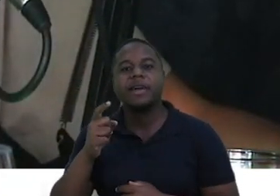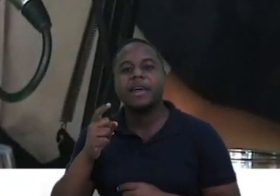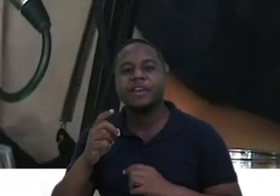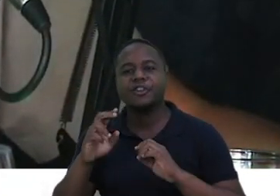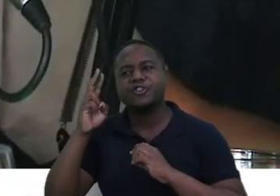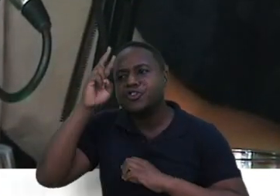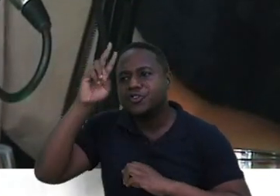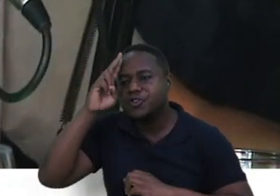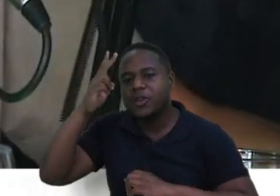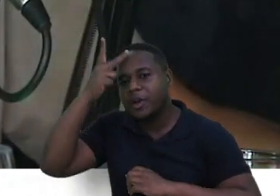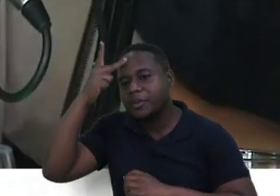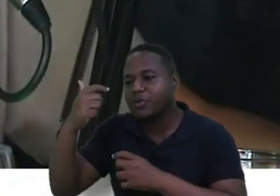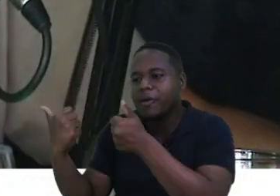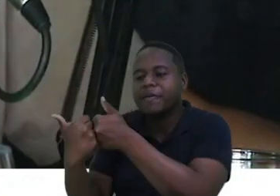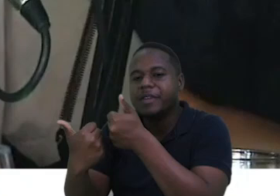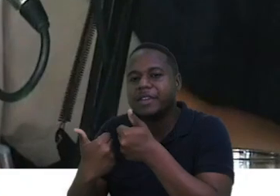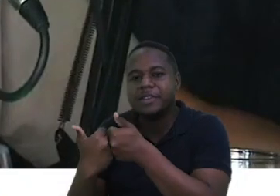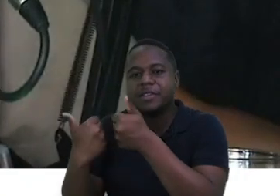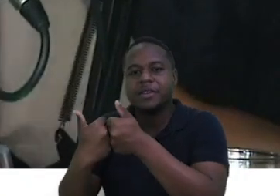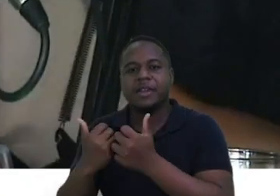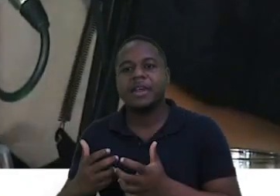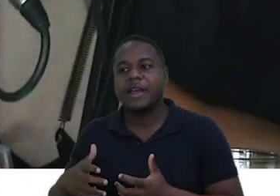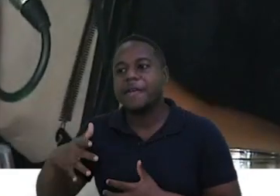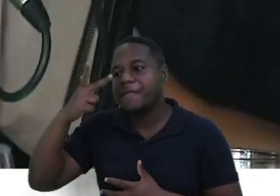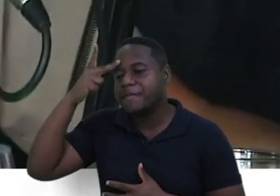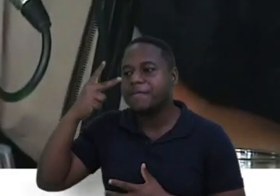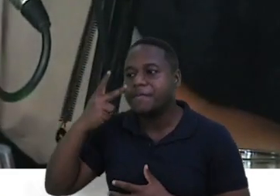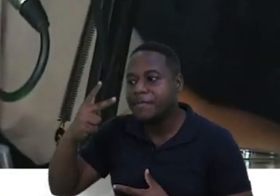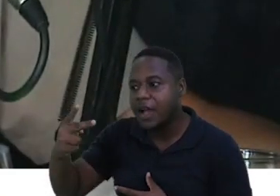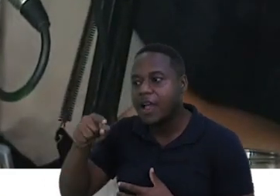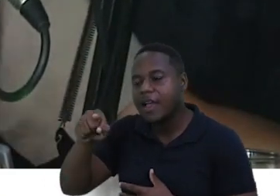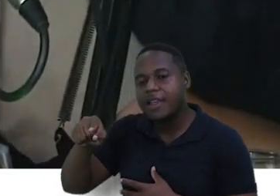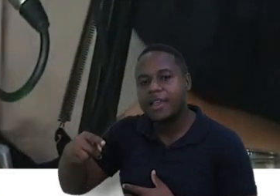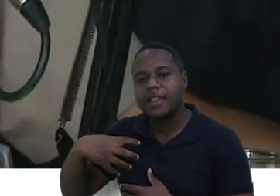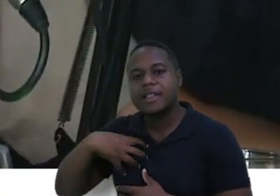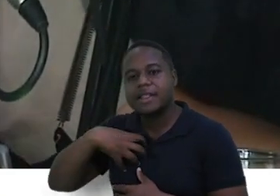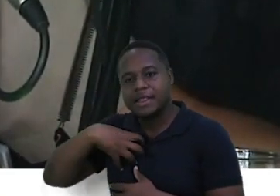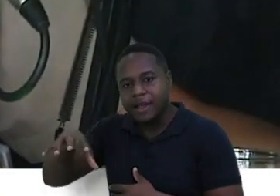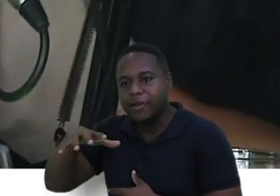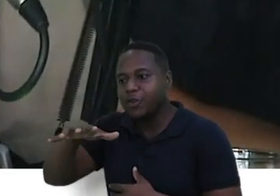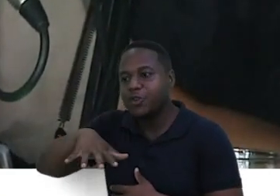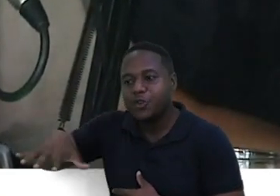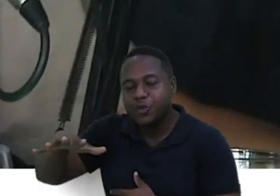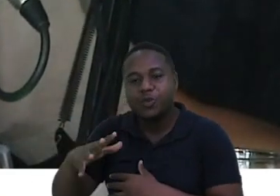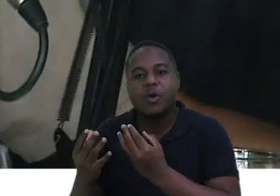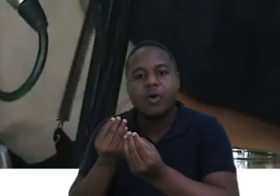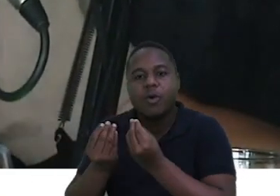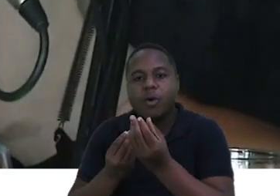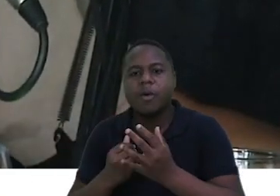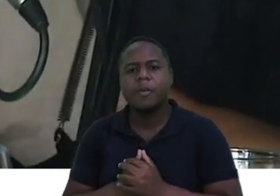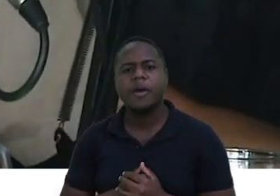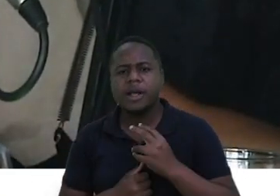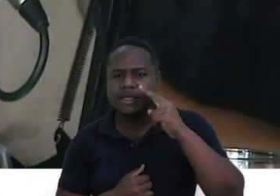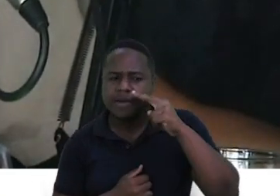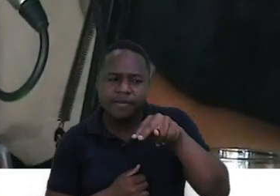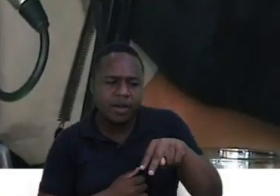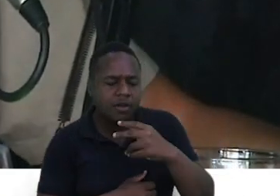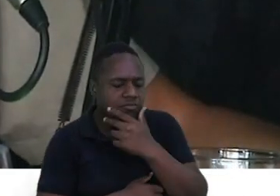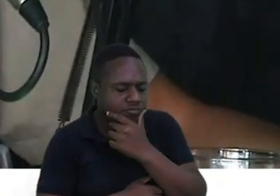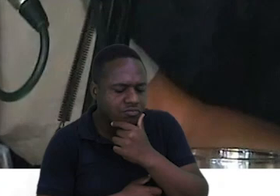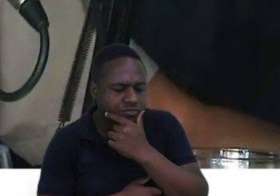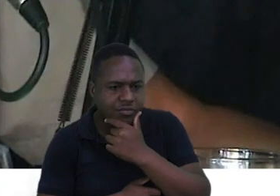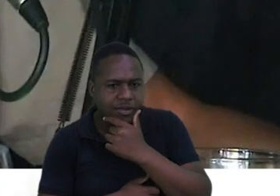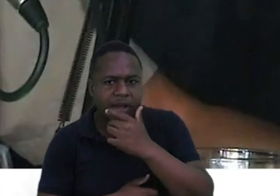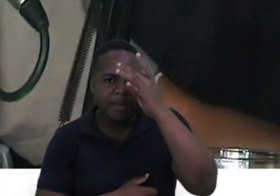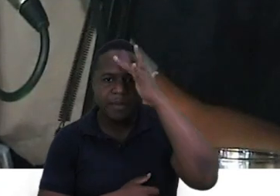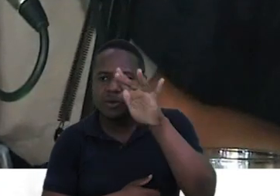história das pessoas que moram ao redor, pela situação da cidade que eu moro. E aí a gente vai trabalhando, vai movimentando e a gente vai percebendo que, tipo, não, a gente pode fazer diferente, a